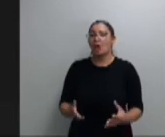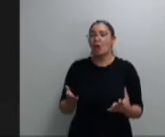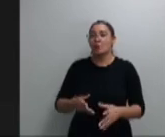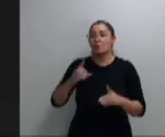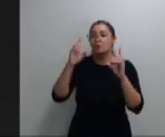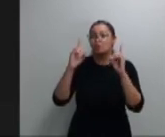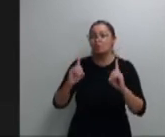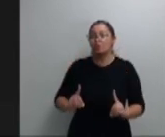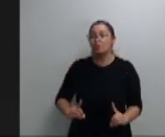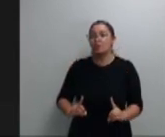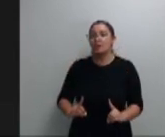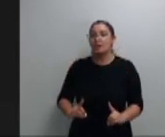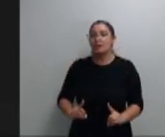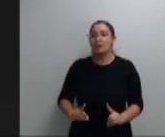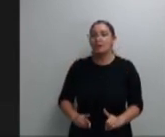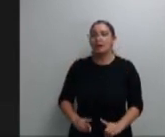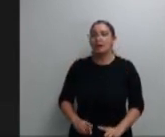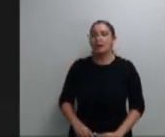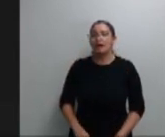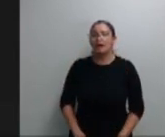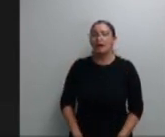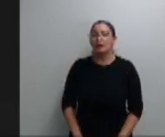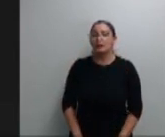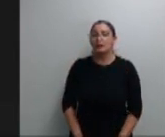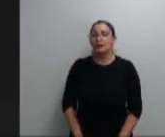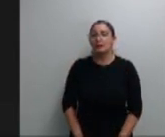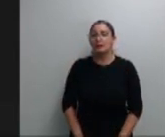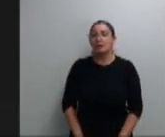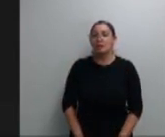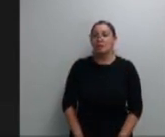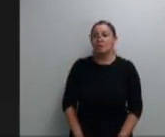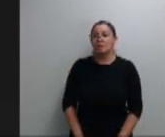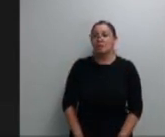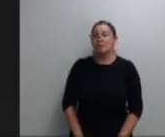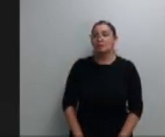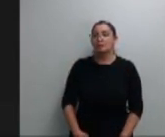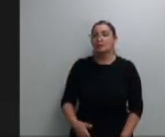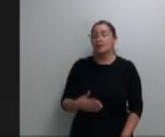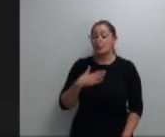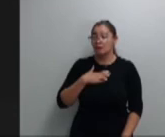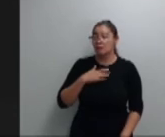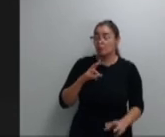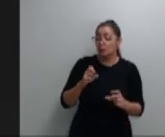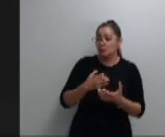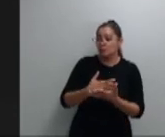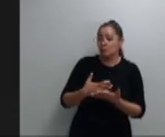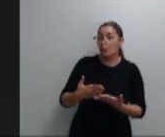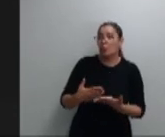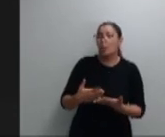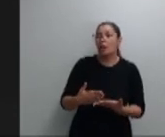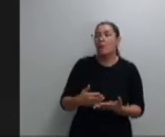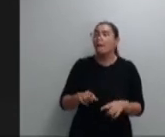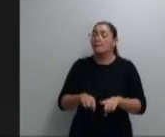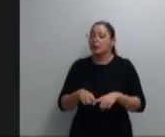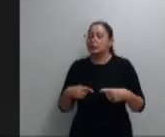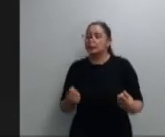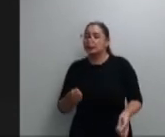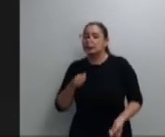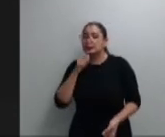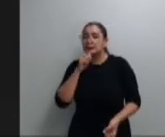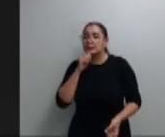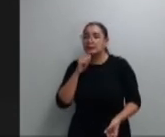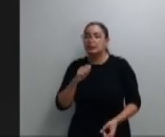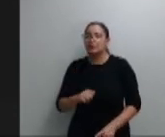econômico destaques de minha autoria e prossigo mais ainda analisando